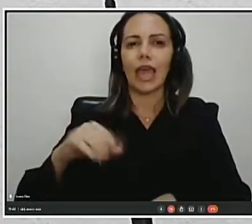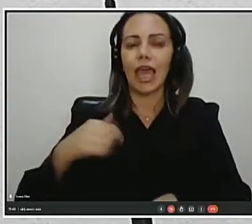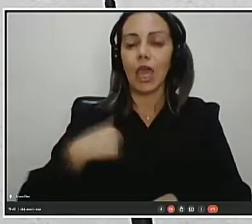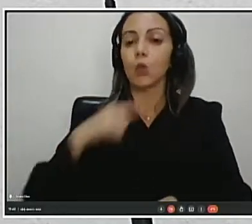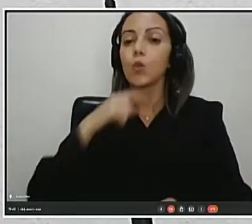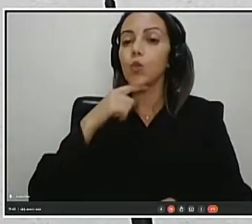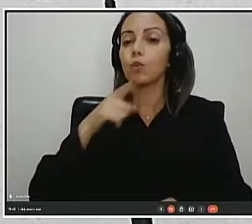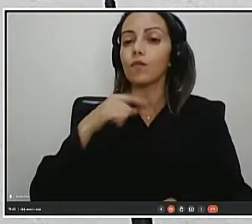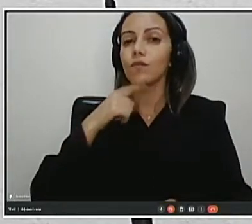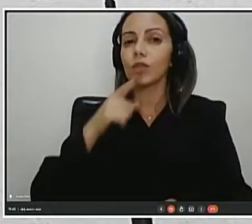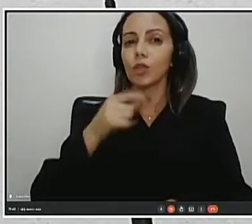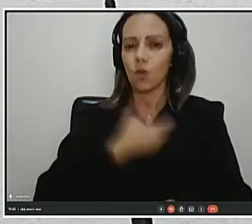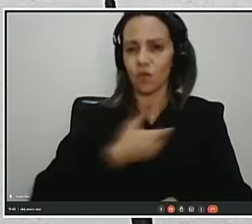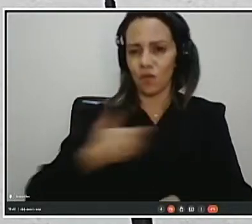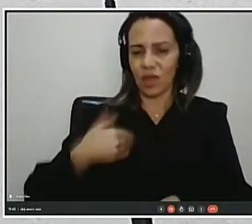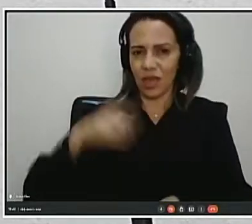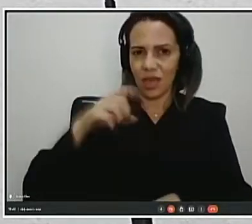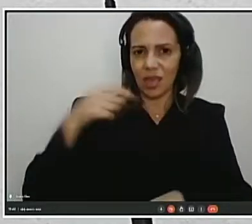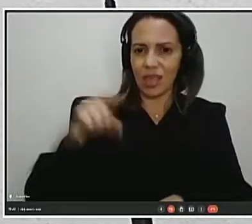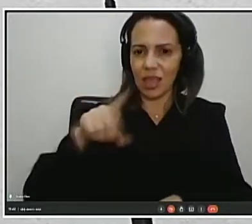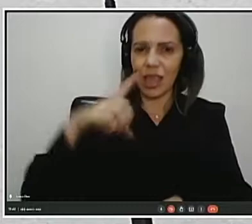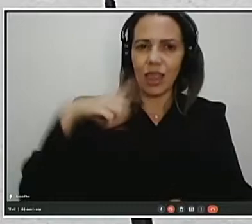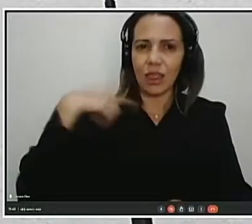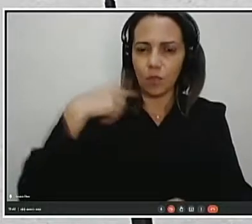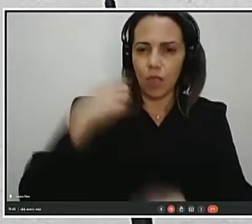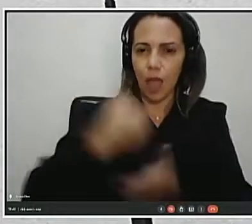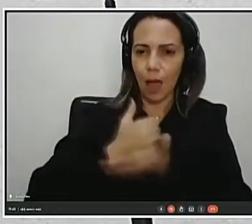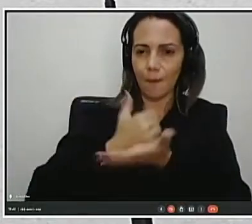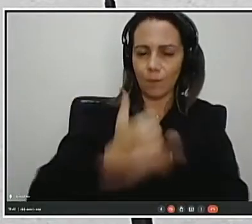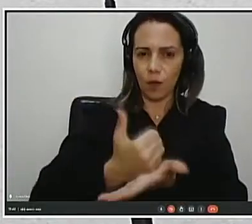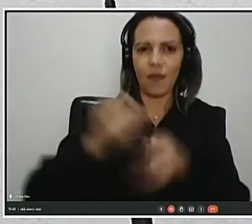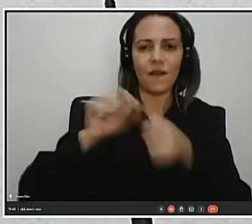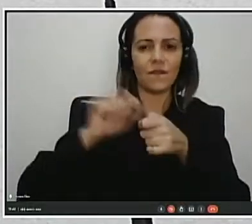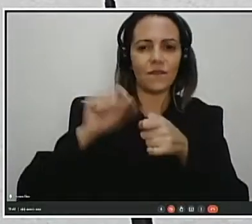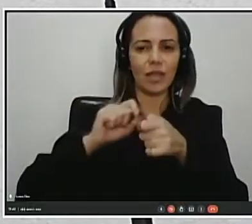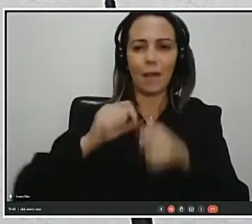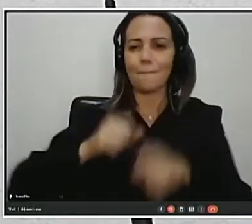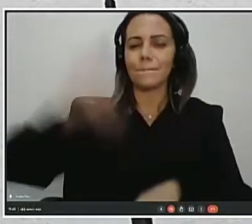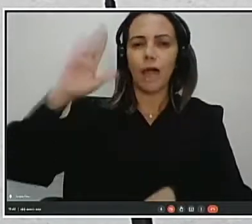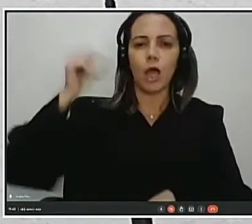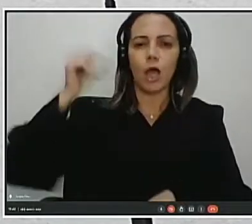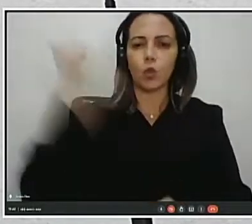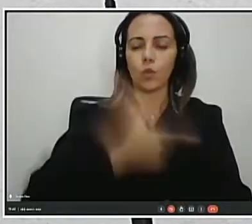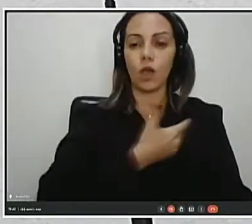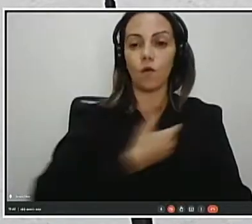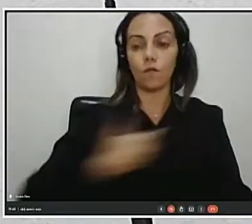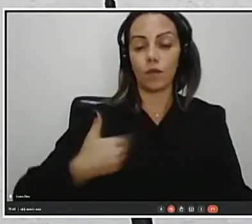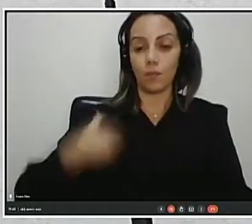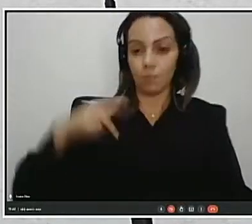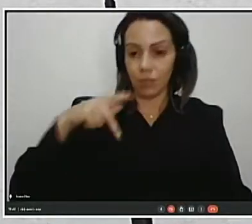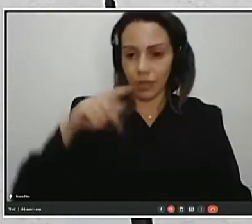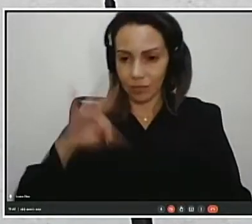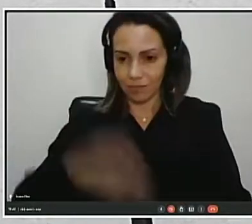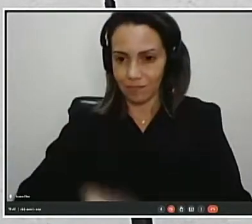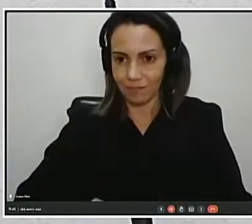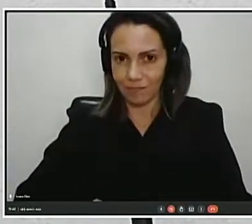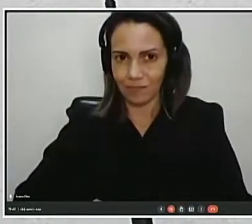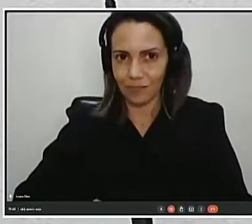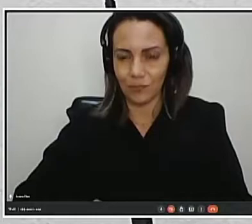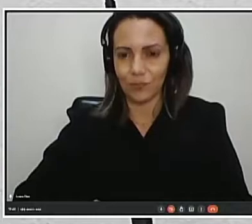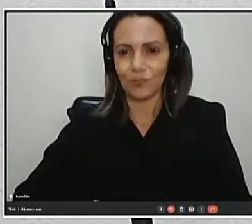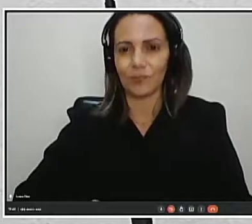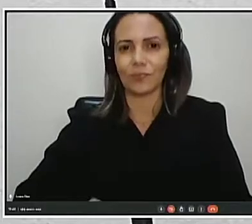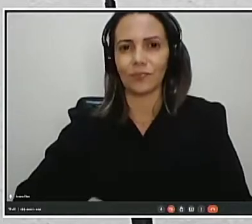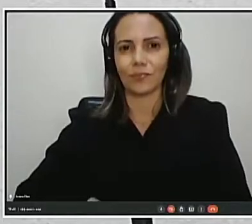esse deputado apoia fez mais do que os governos do PT aqui para a nossa cidade. Nessa entrevista também, o radialista